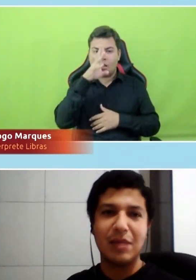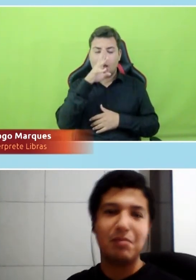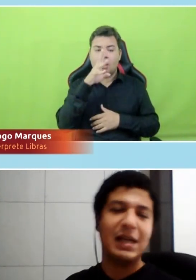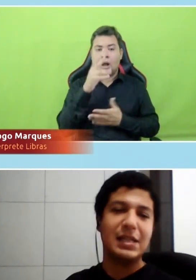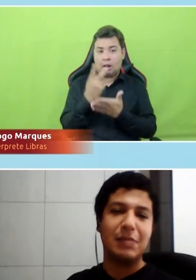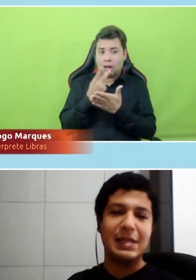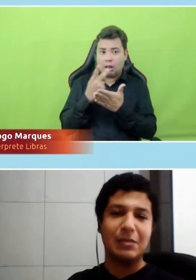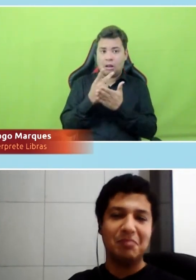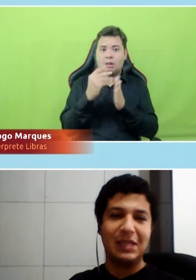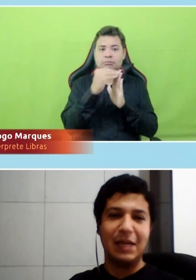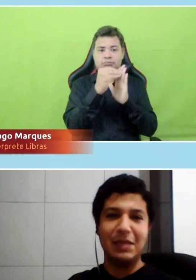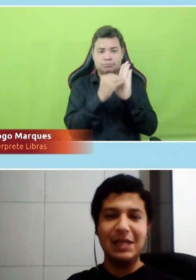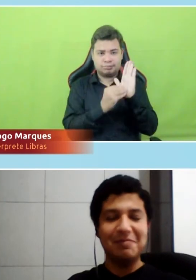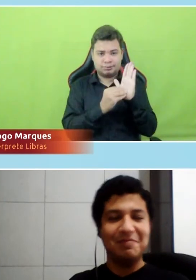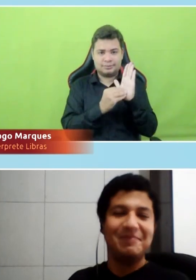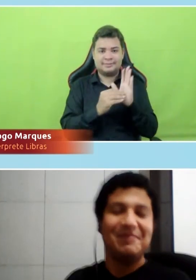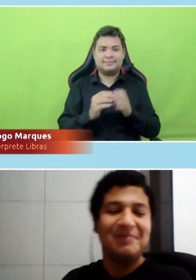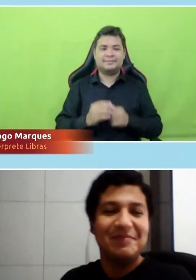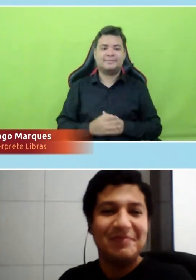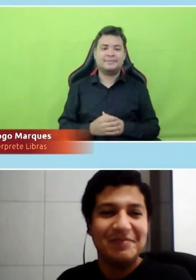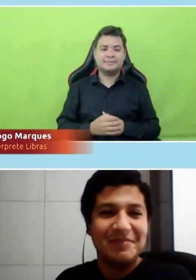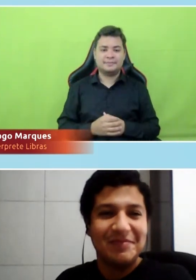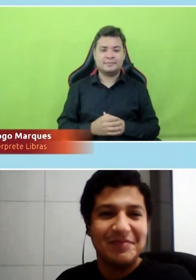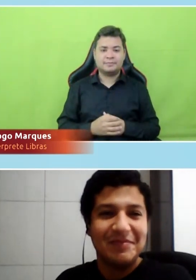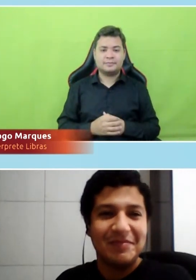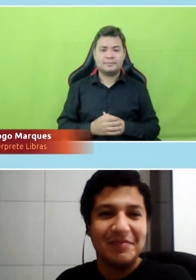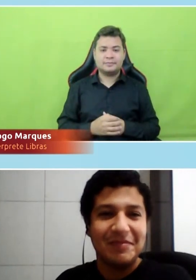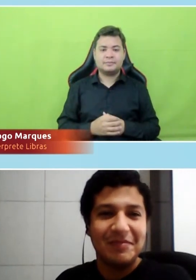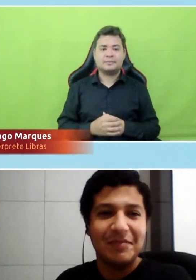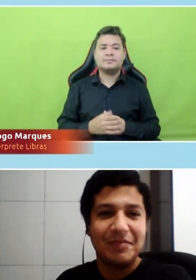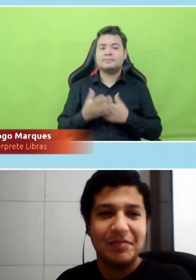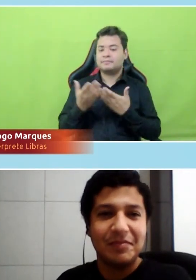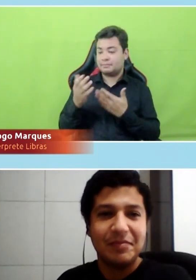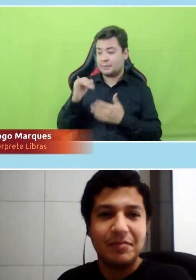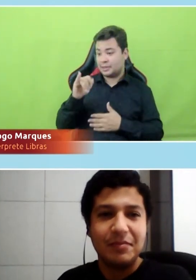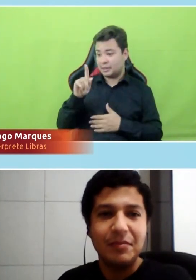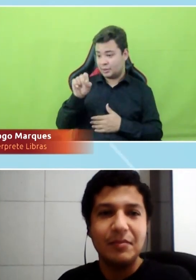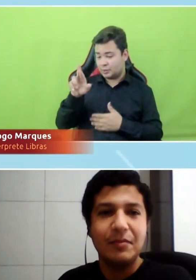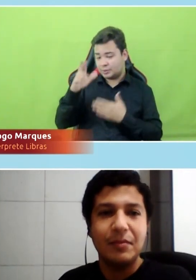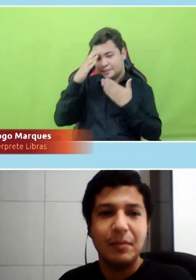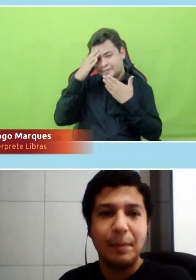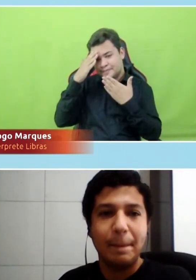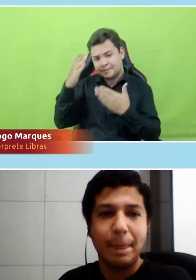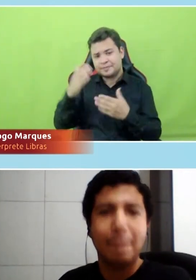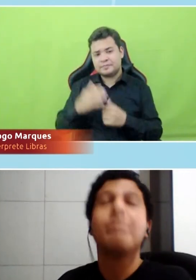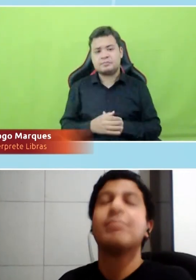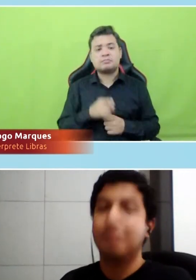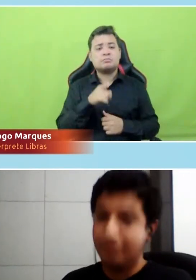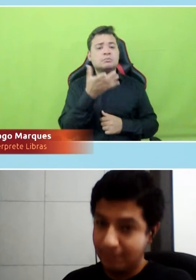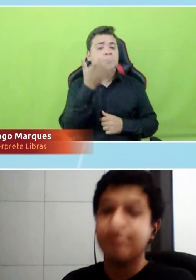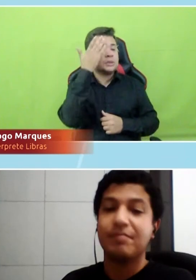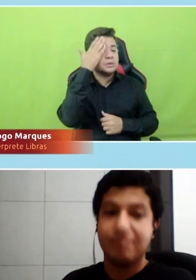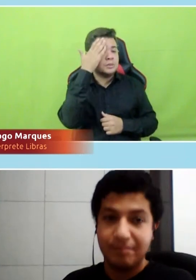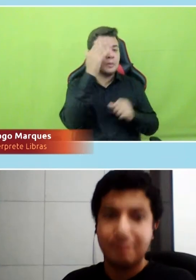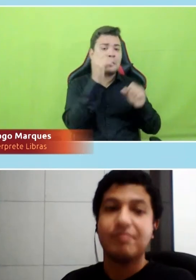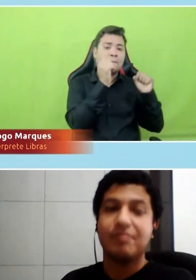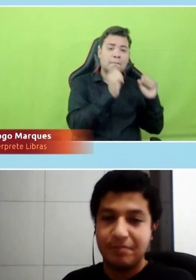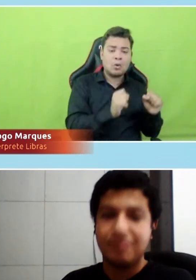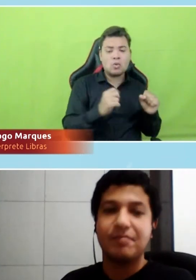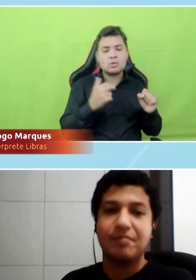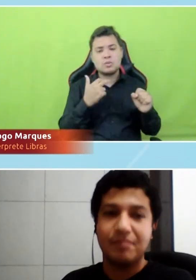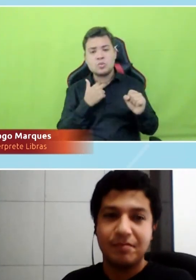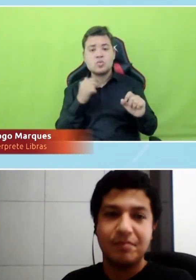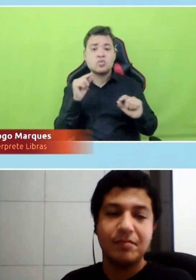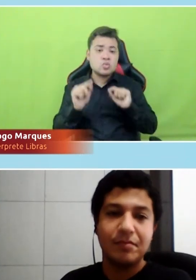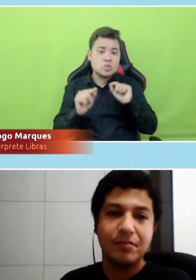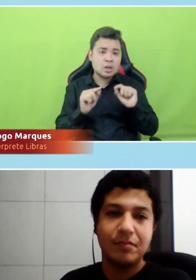minha participação. Camila? Muito obrigada, Igor. Então, se você até mesmo quer saber o que pode, o que não pode, vai lá no site do TRE